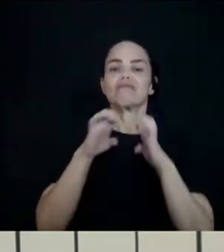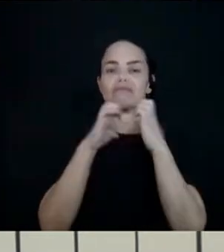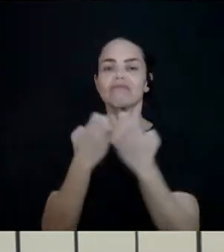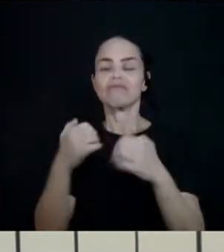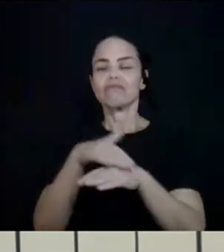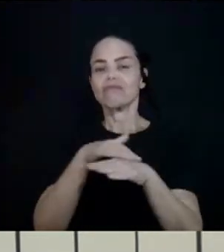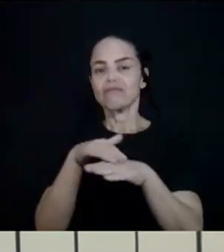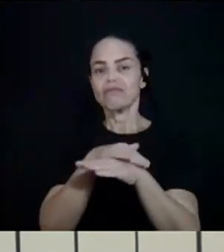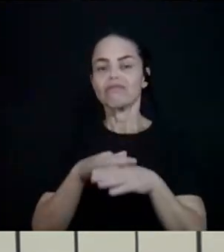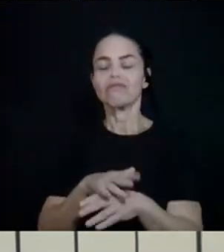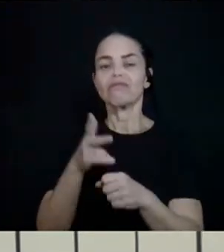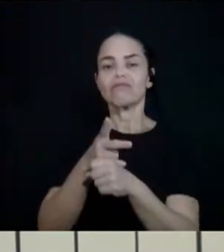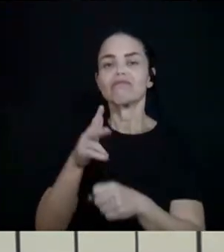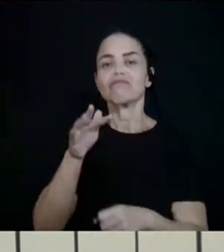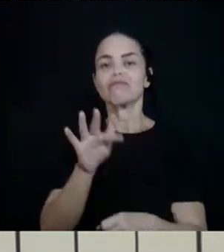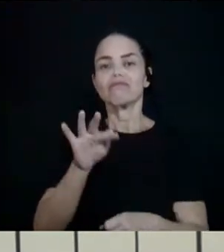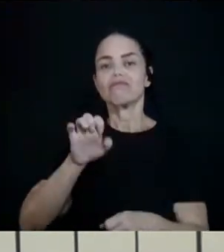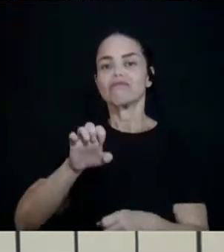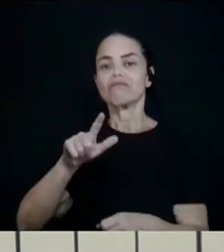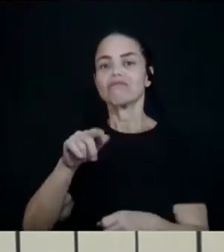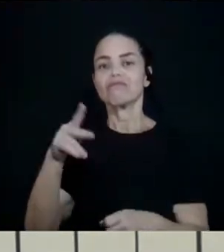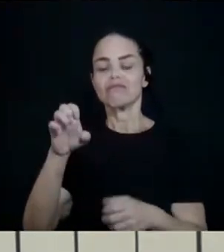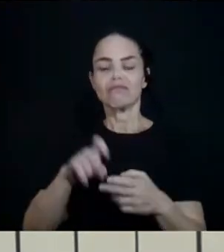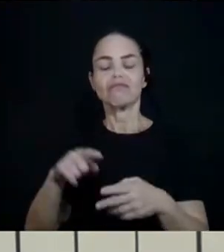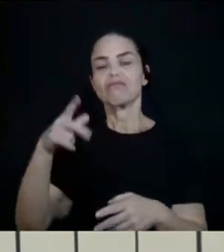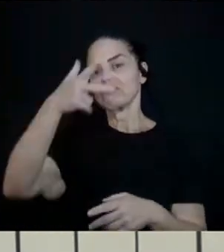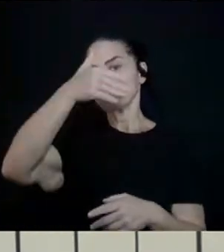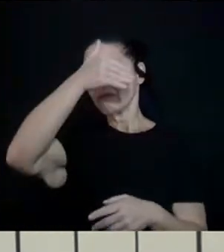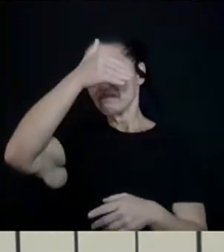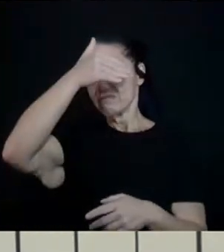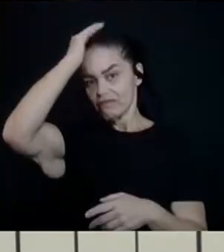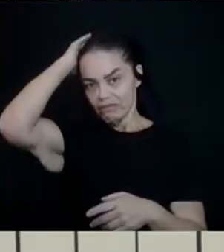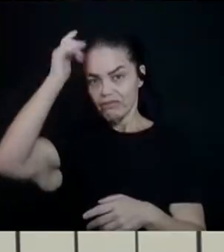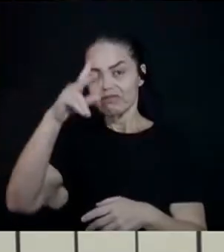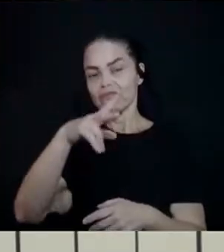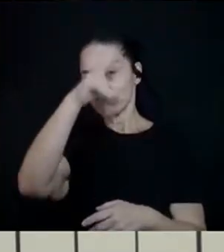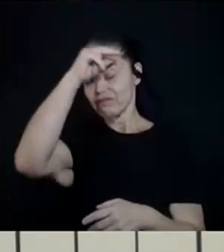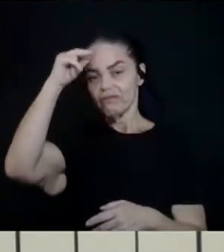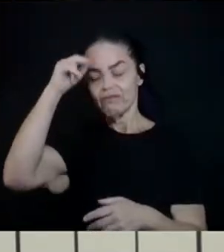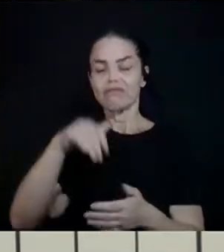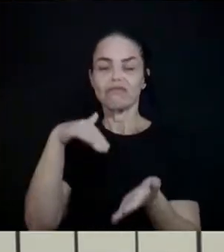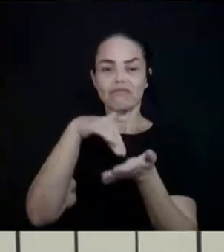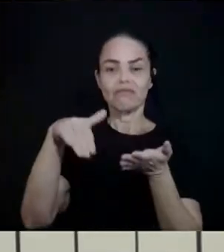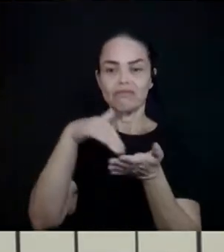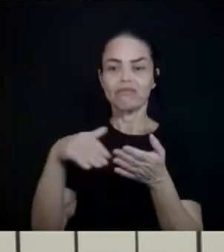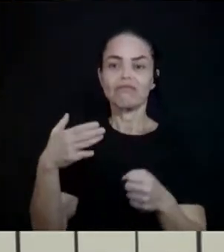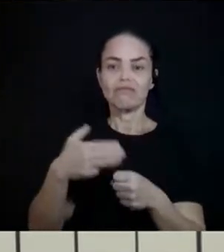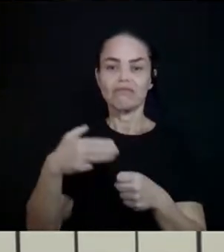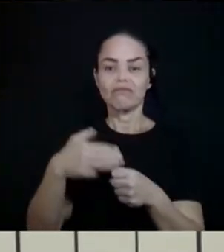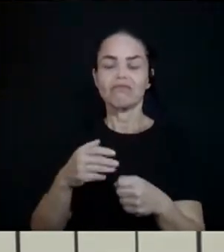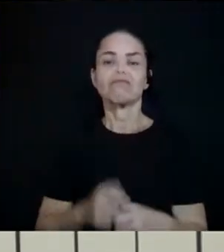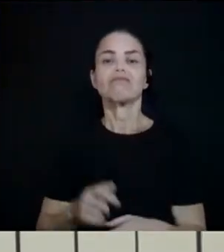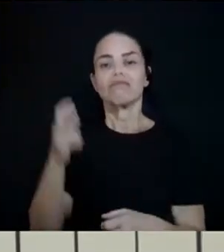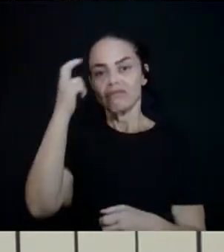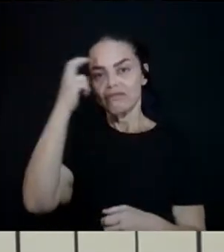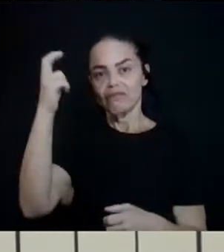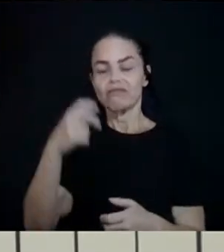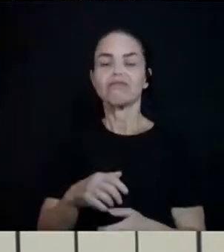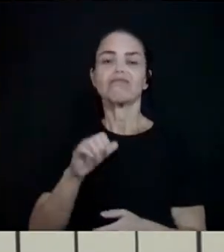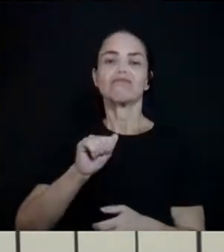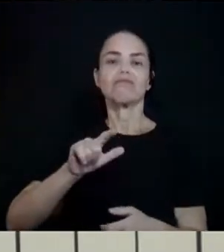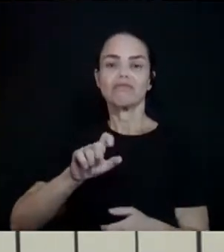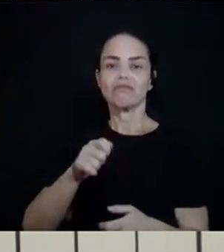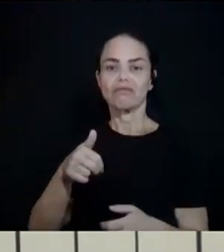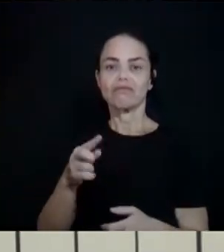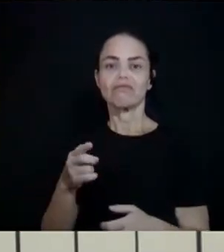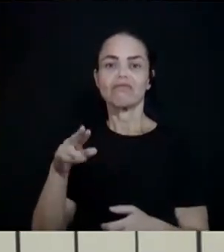repórter Felipe, do prefeito de Campinas, Dário Saad, da secretária municipal de Cultura, Alexandra Caprioli, e o novo maestro